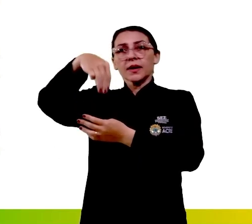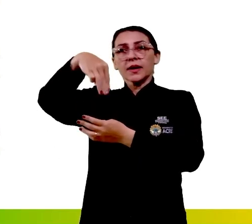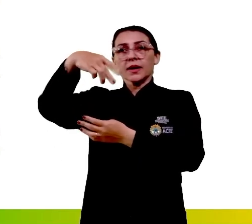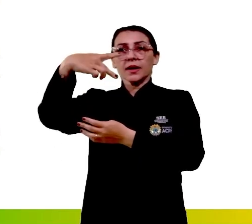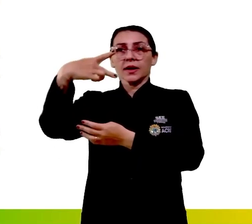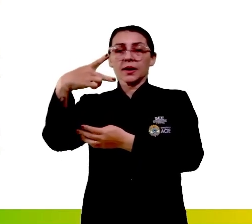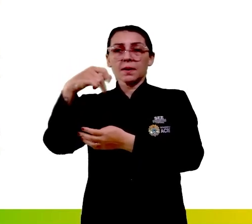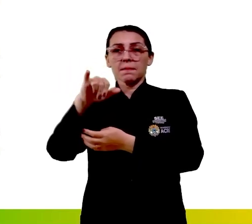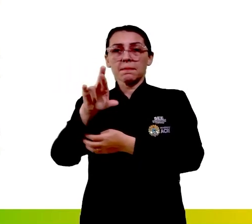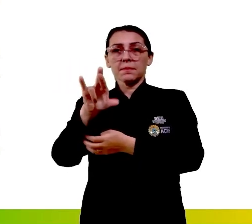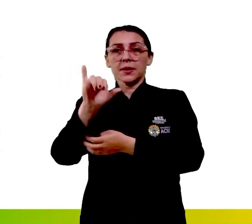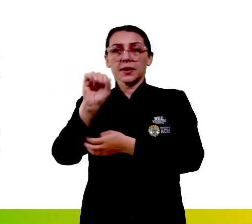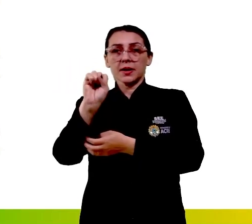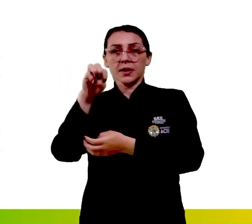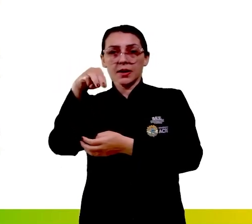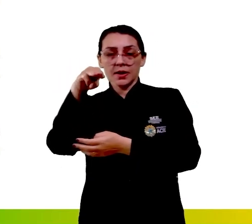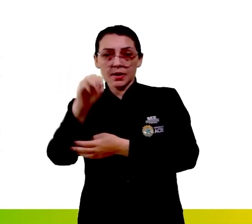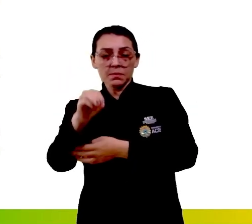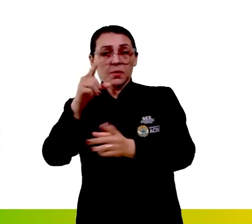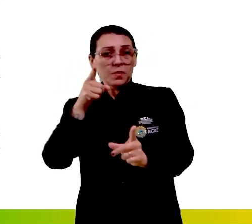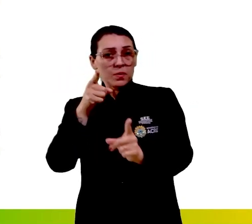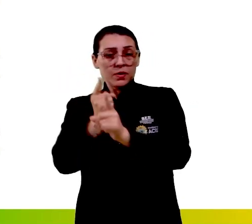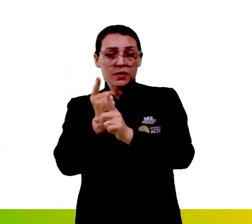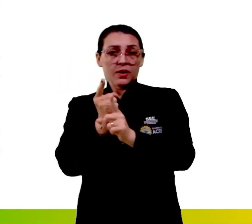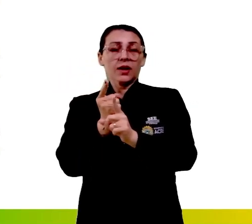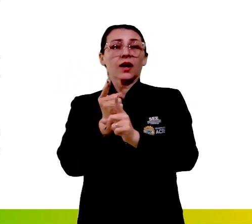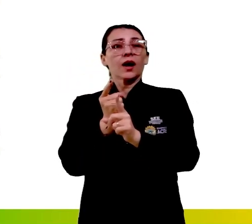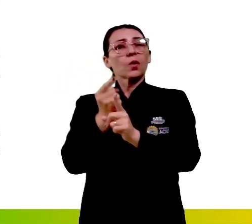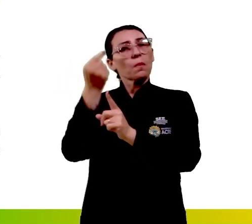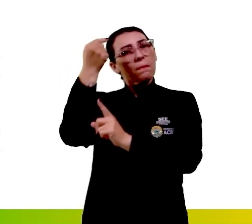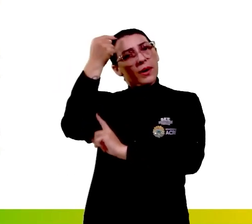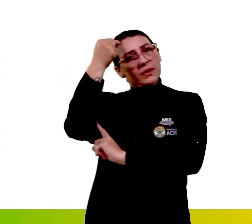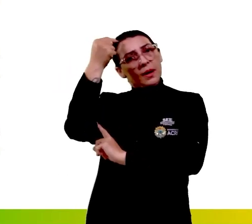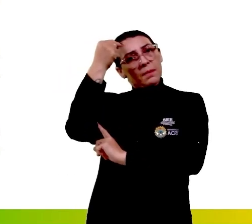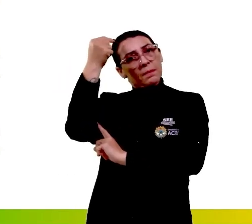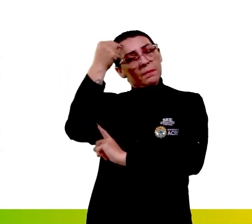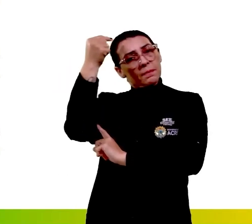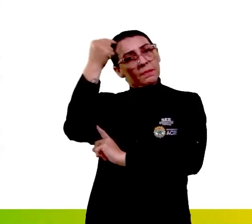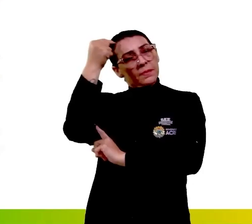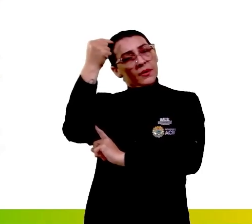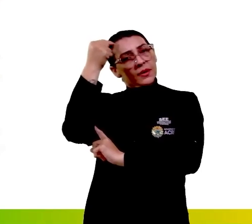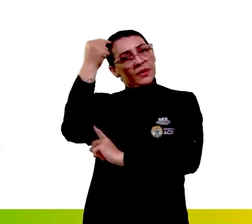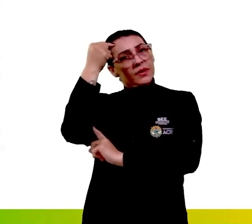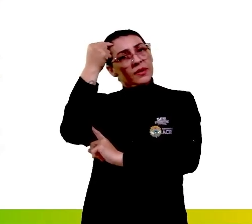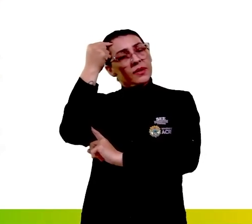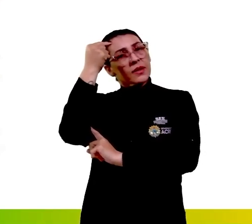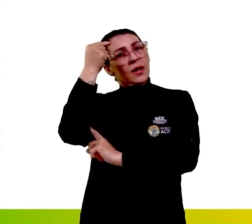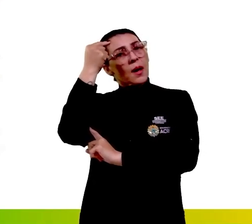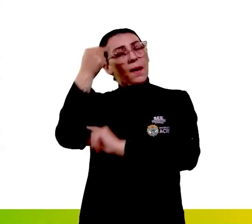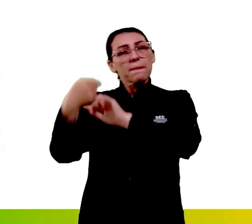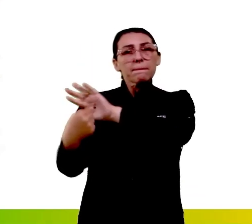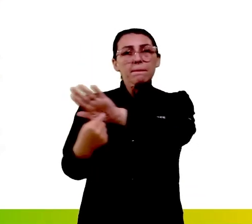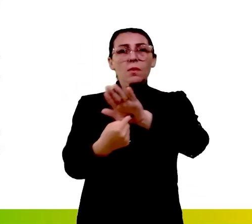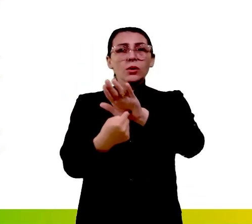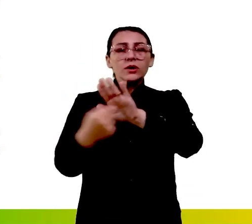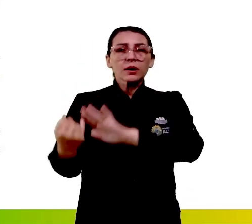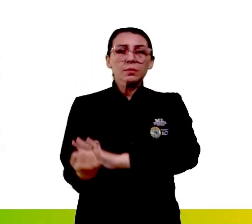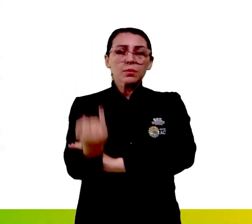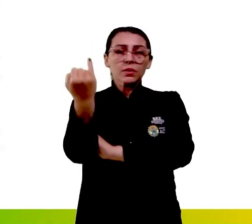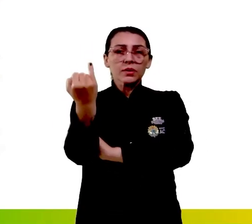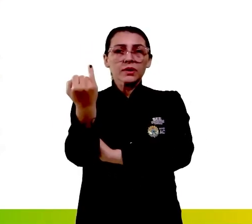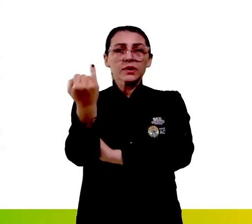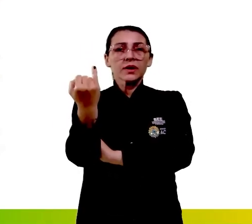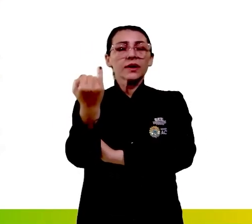Segundo, o empirismo. Em contraste com o racionalismo, o empirismo enfatiza a importância